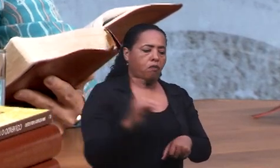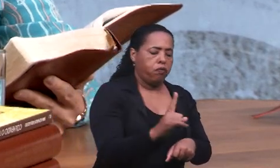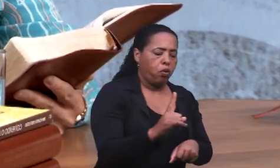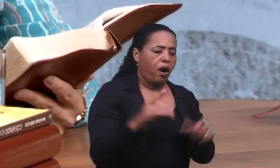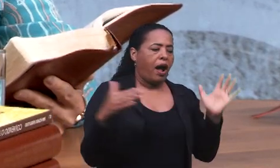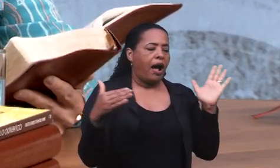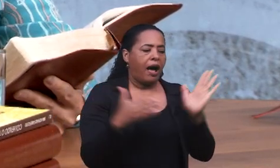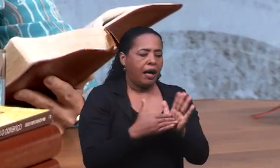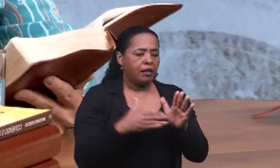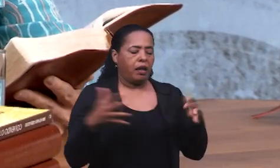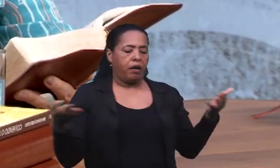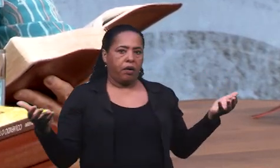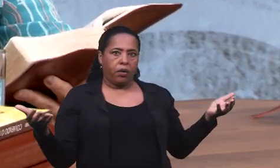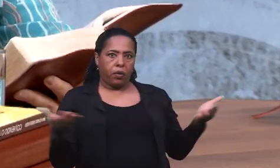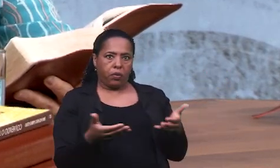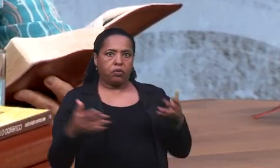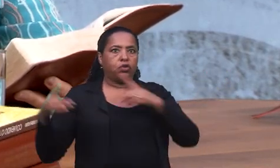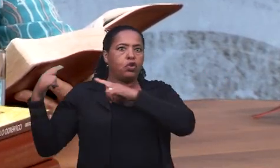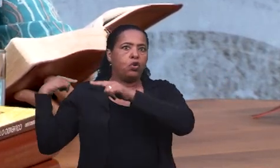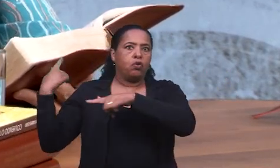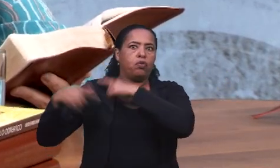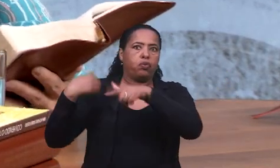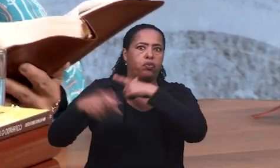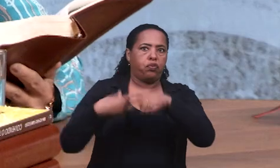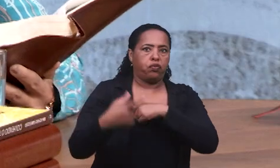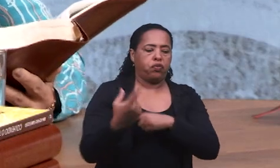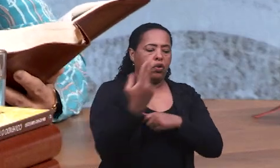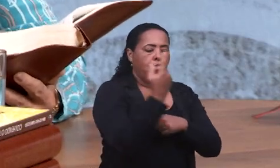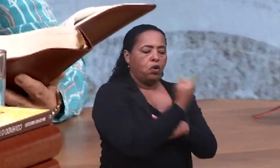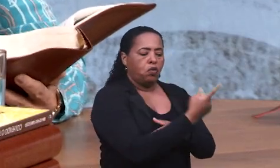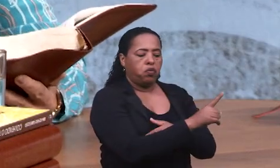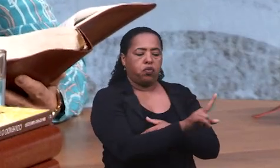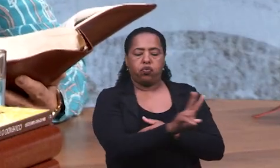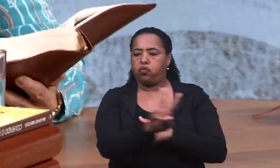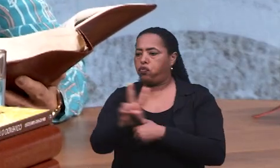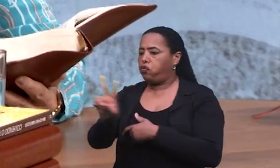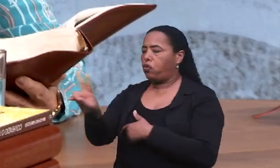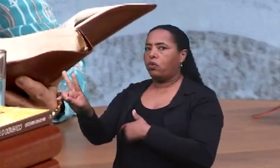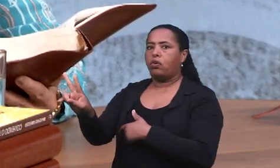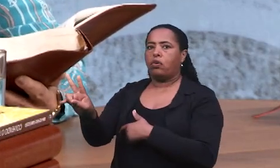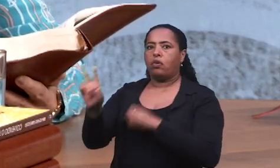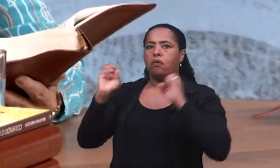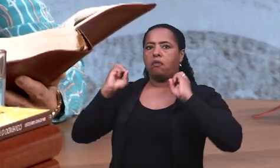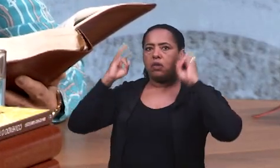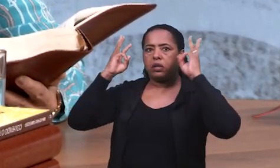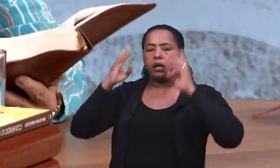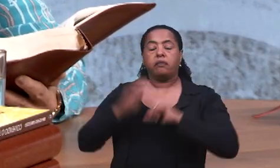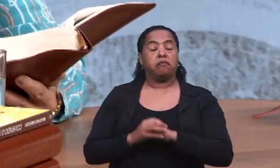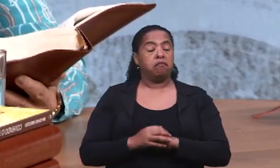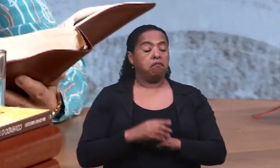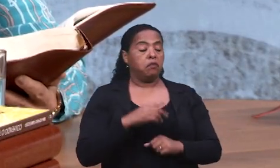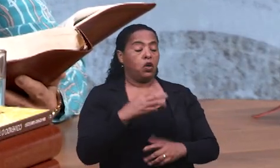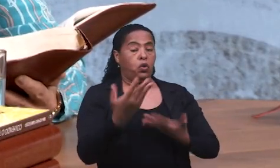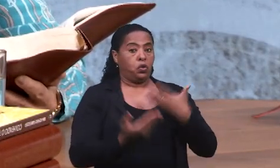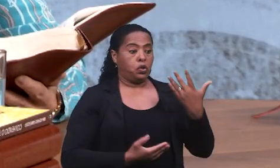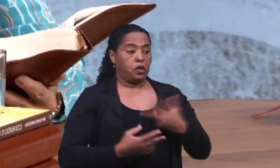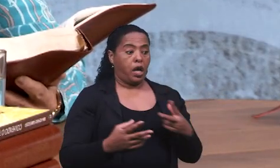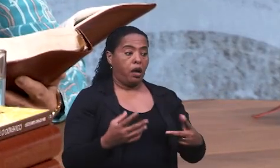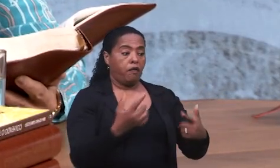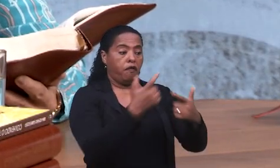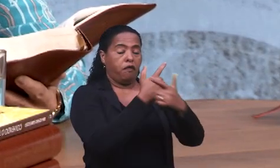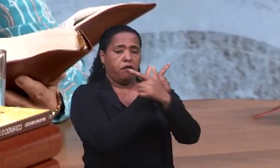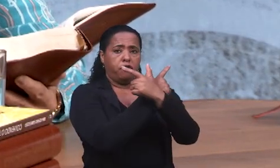o dia de hoje. E virou-se e saiu da presença de Faraó. E os servos de Faraó